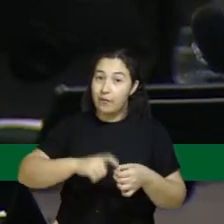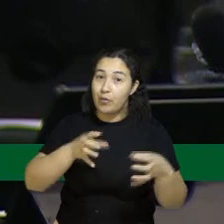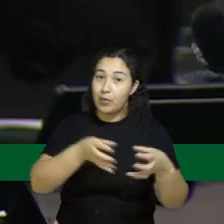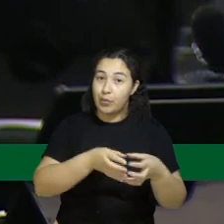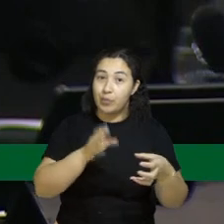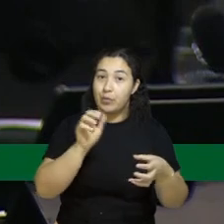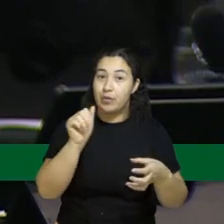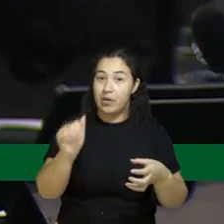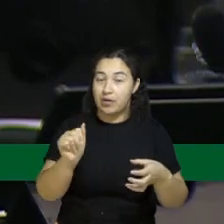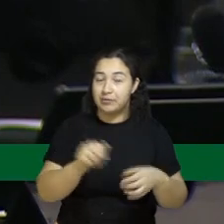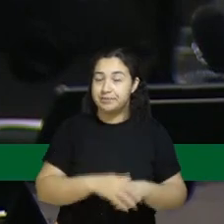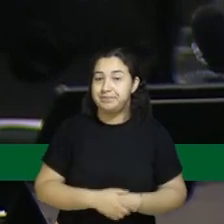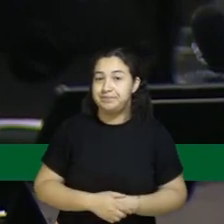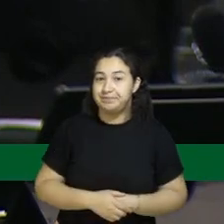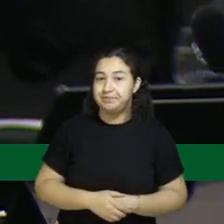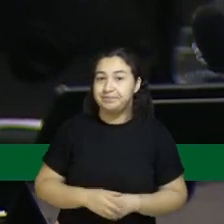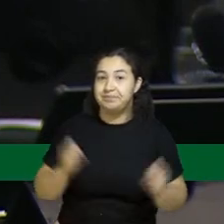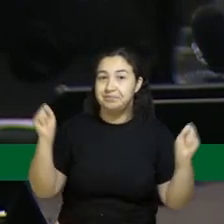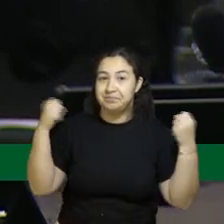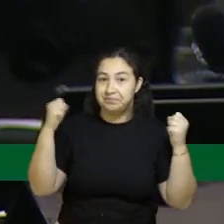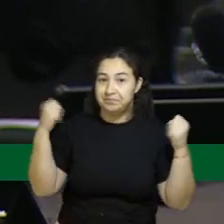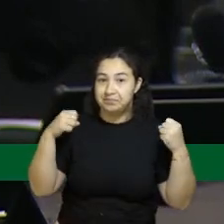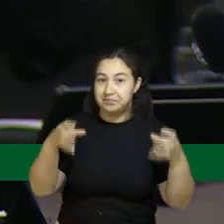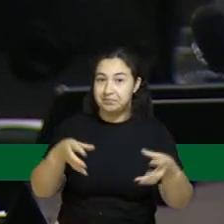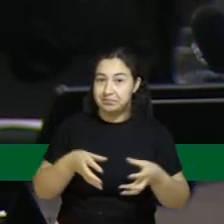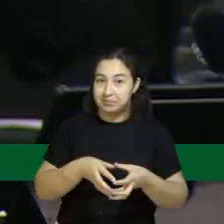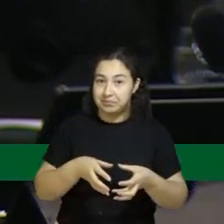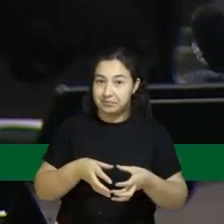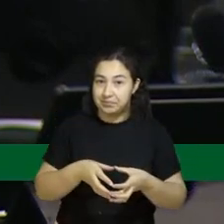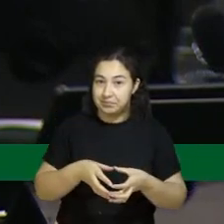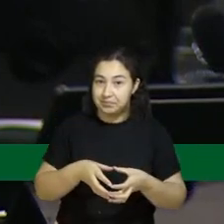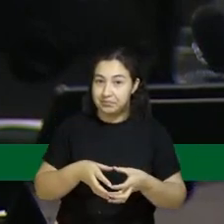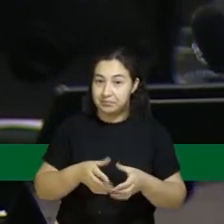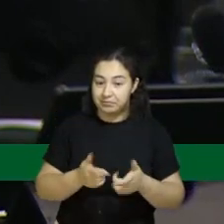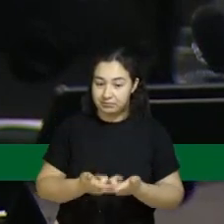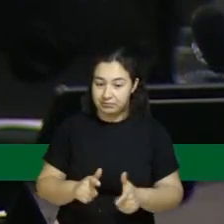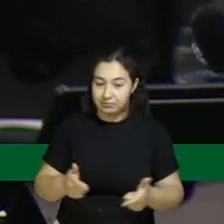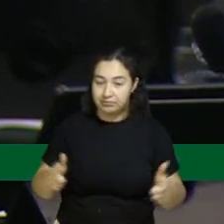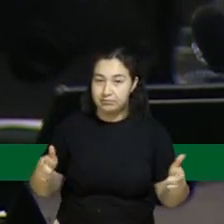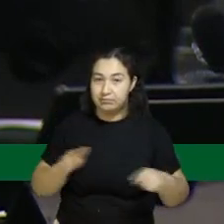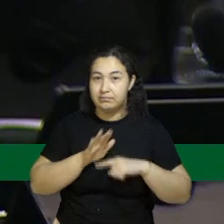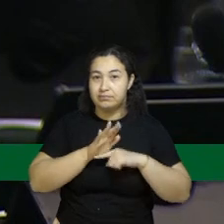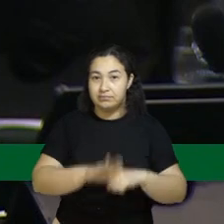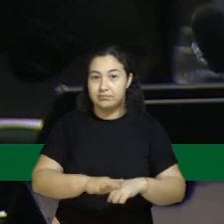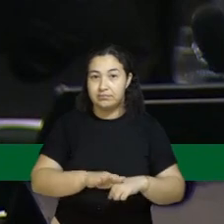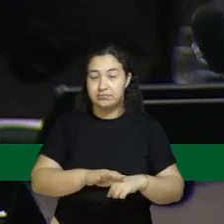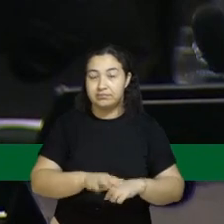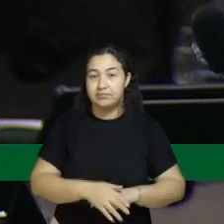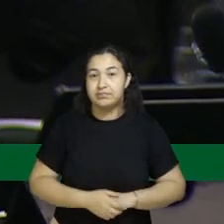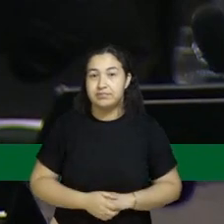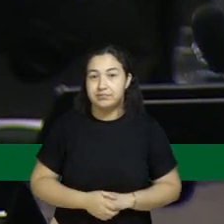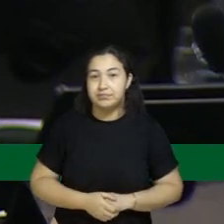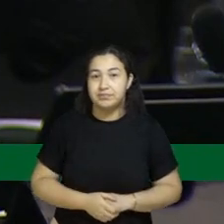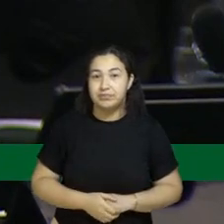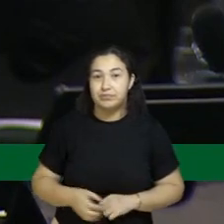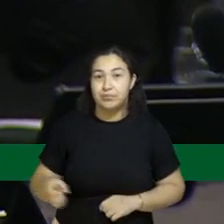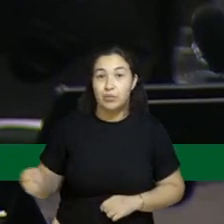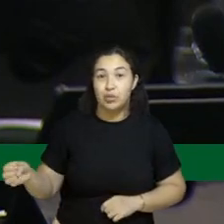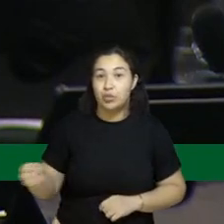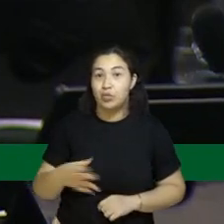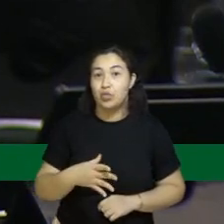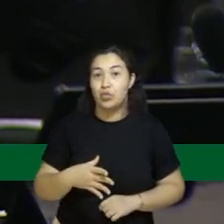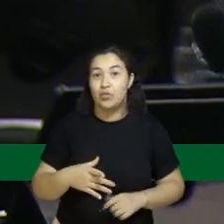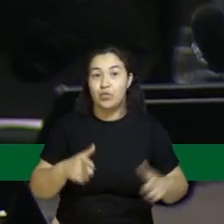A Associação Chapecoense cresceu com Chapecó e promoveu a comunidade. Com seu moderno estádio, o